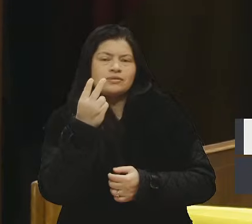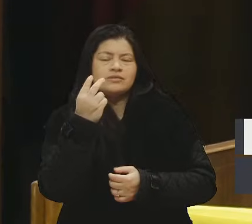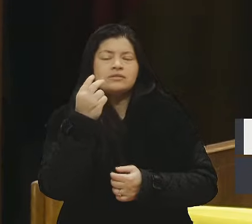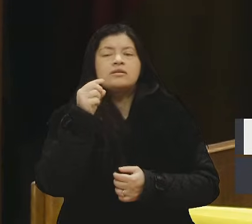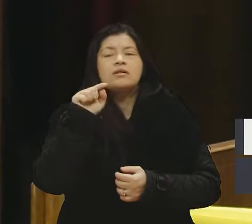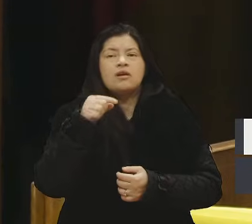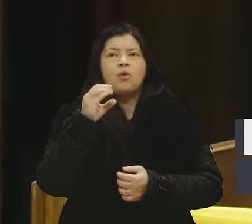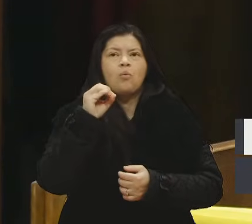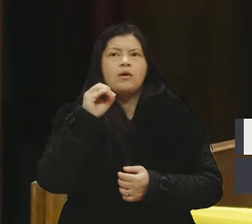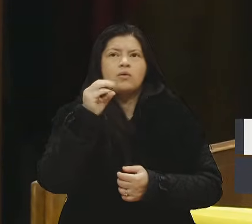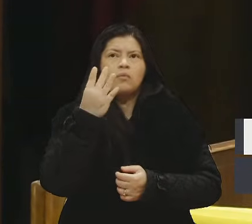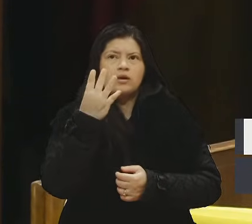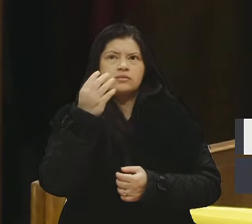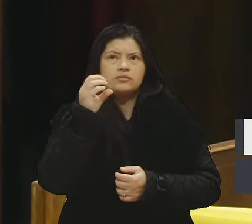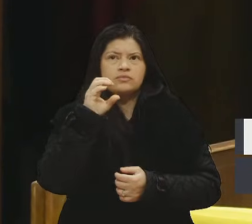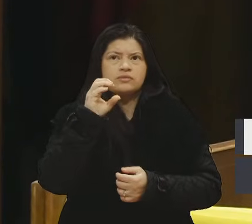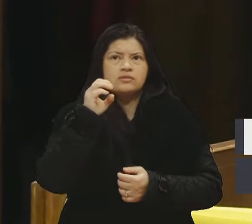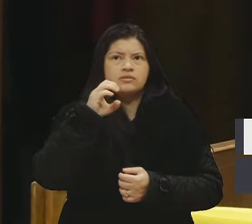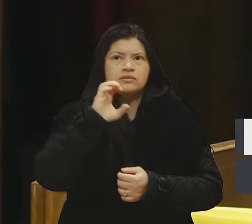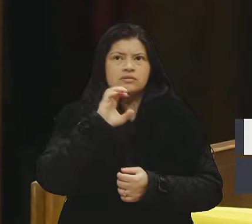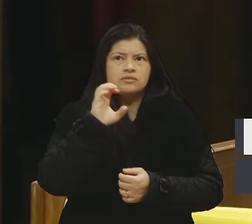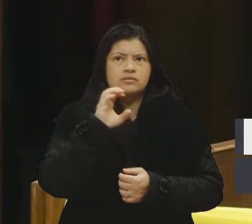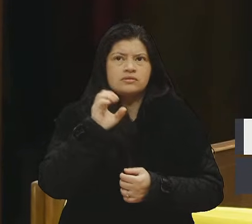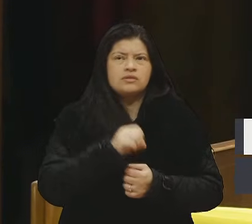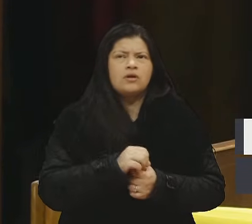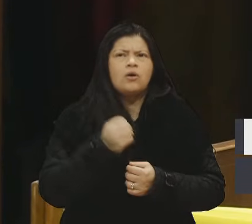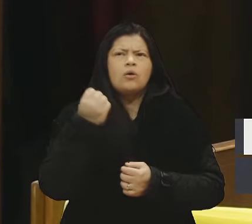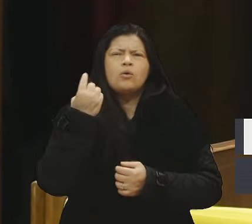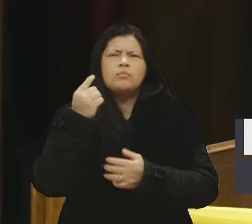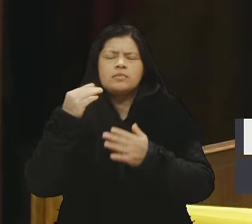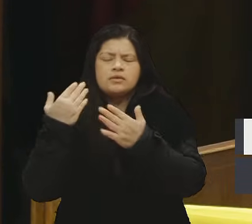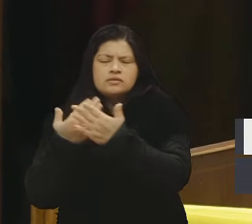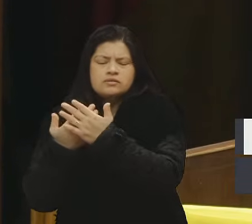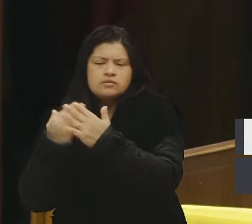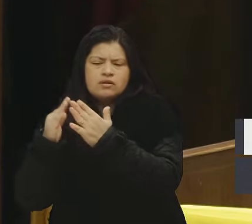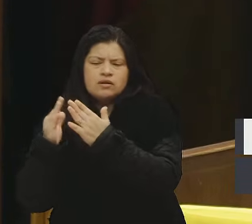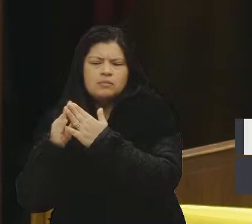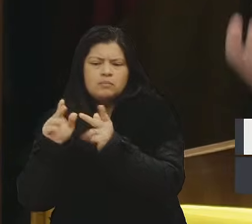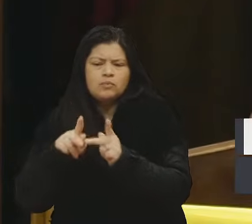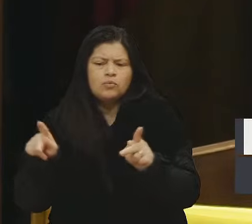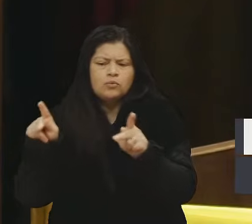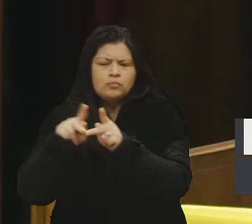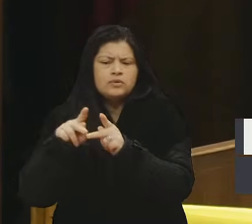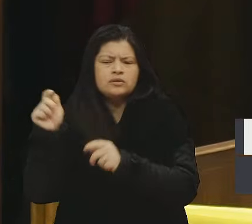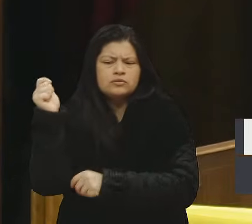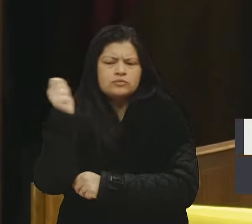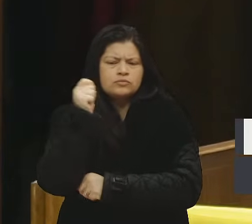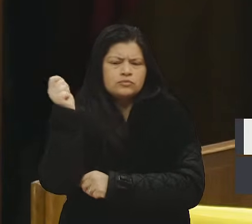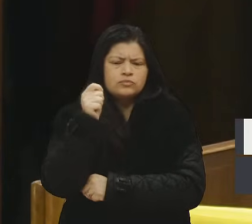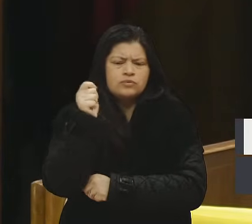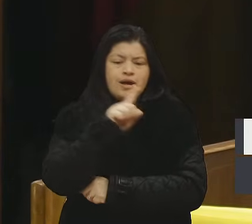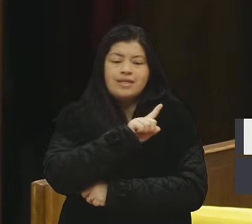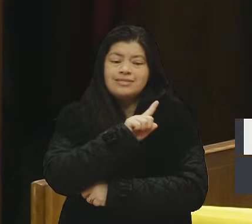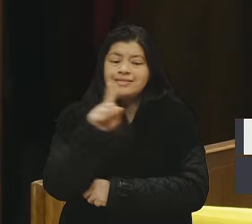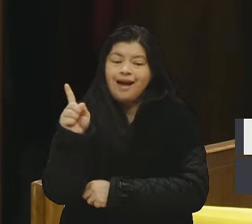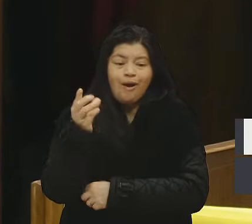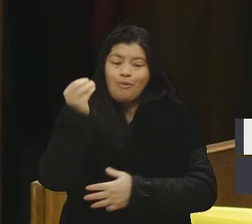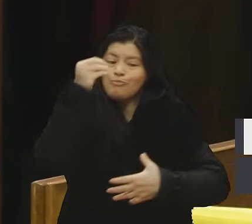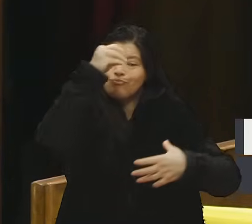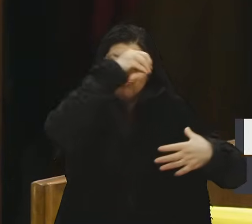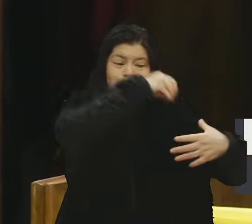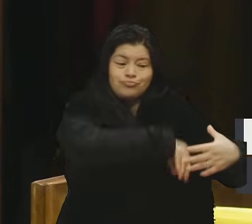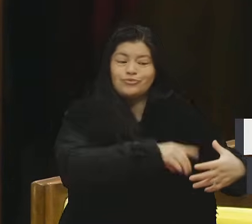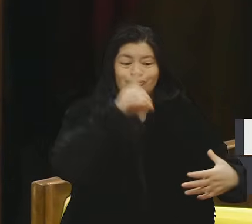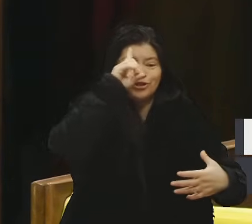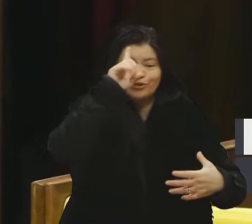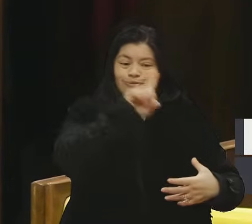1.955.102,04. Por mês, uma escola pública estadual do Rio Grande do Sul. Custo médio, não é o que vai para o bolso do